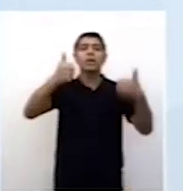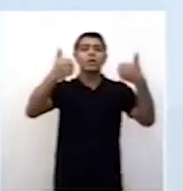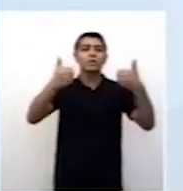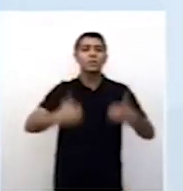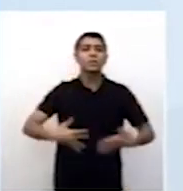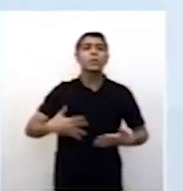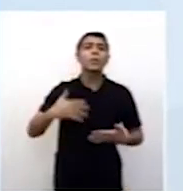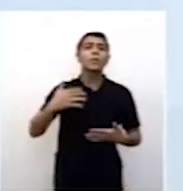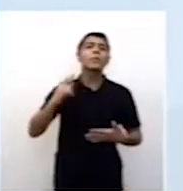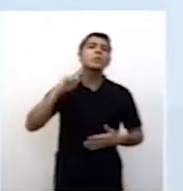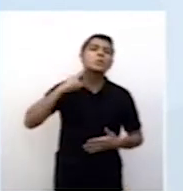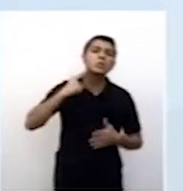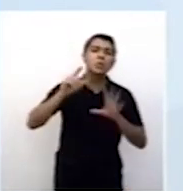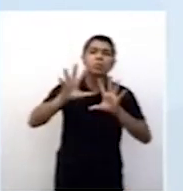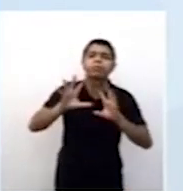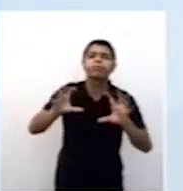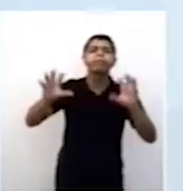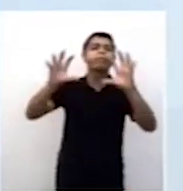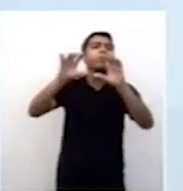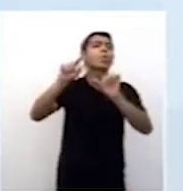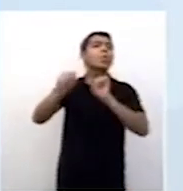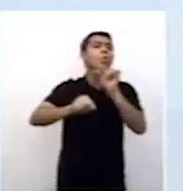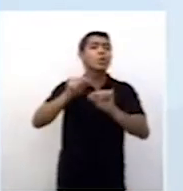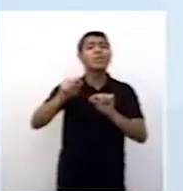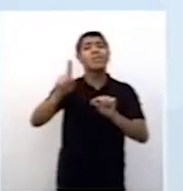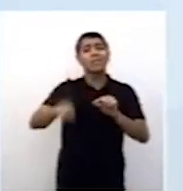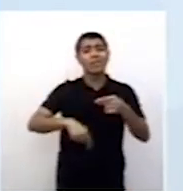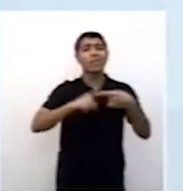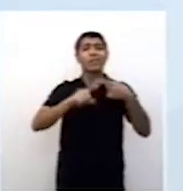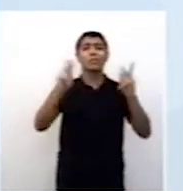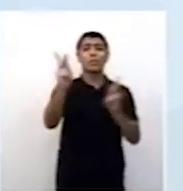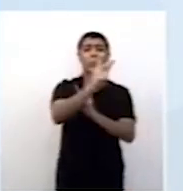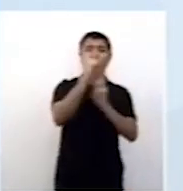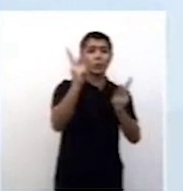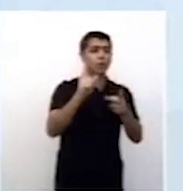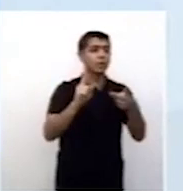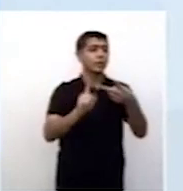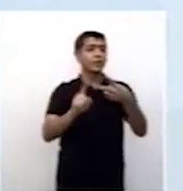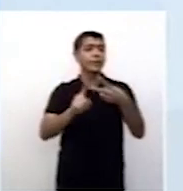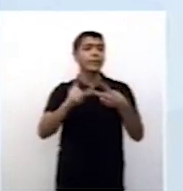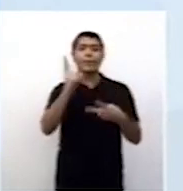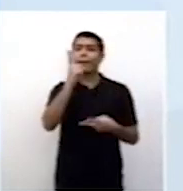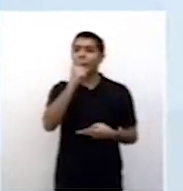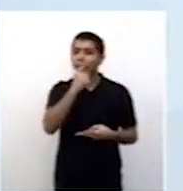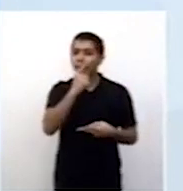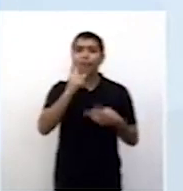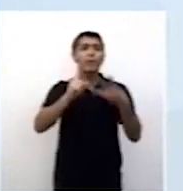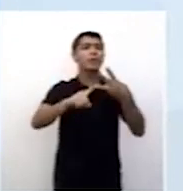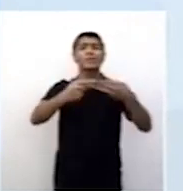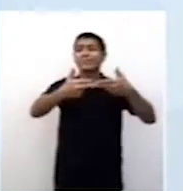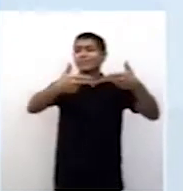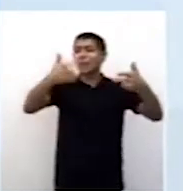water, air, etc. by dirty or harmful substances.